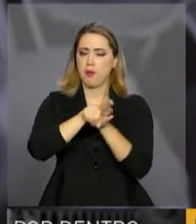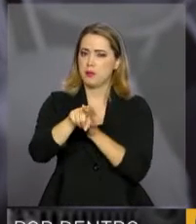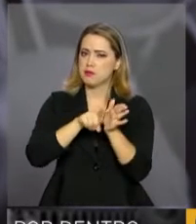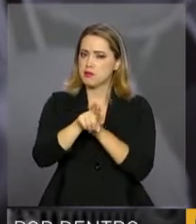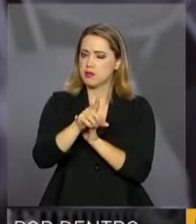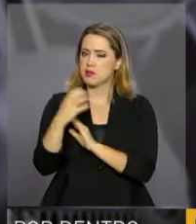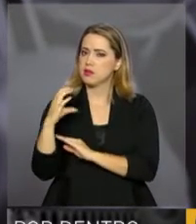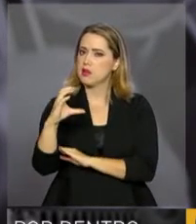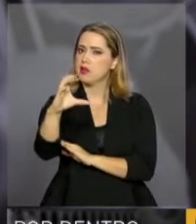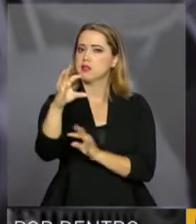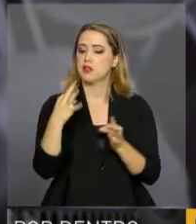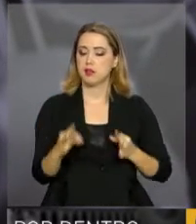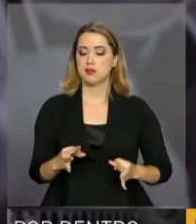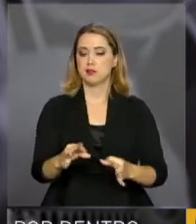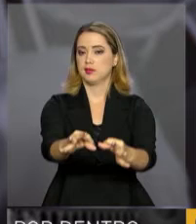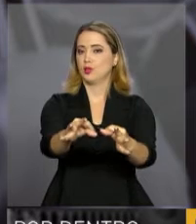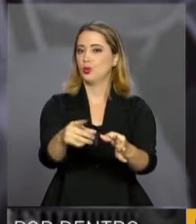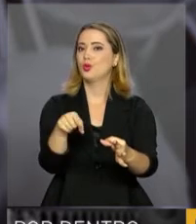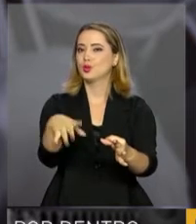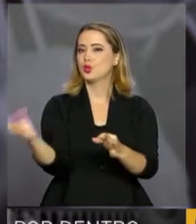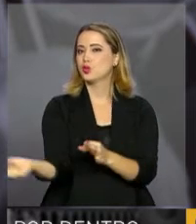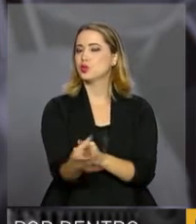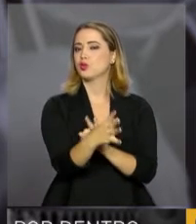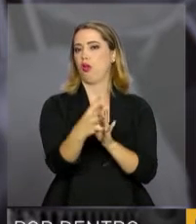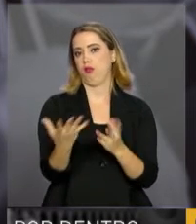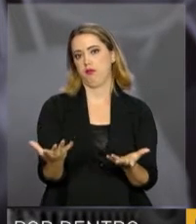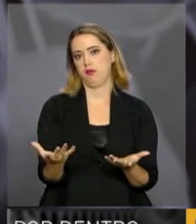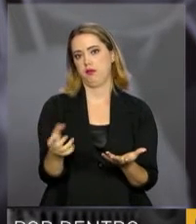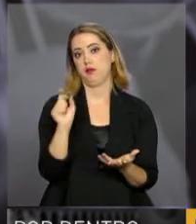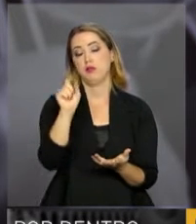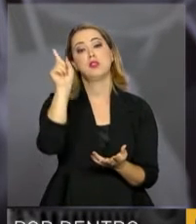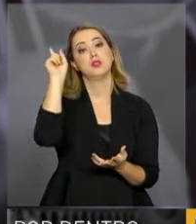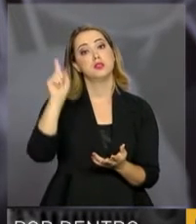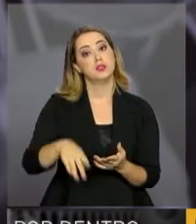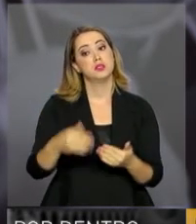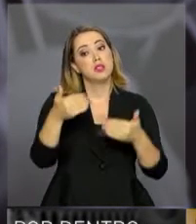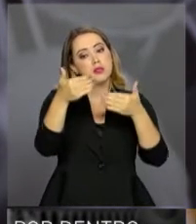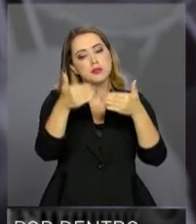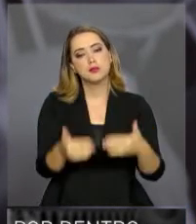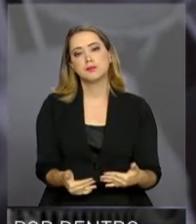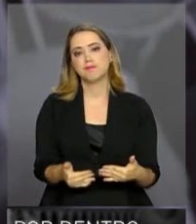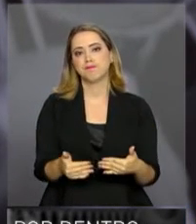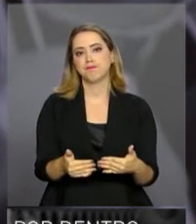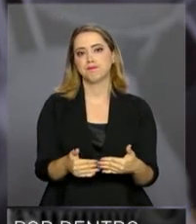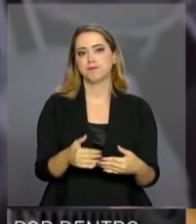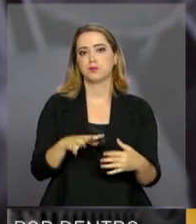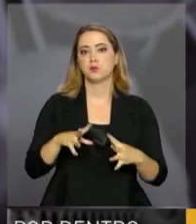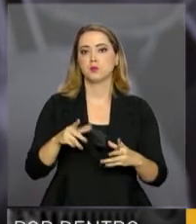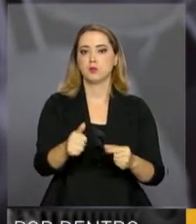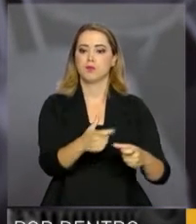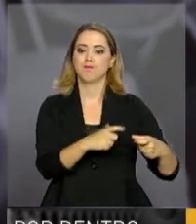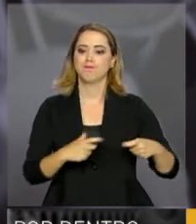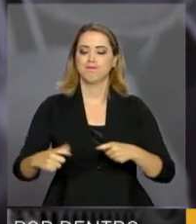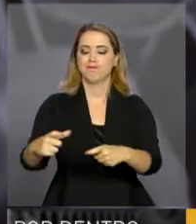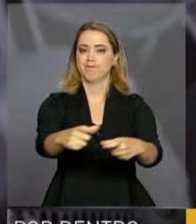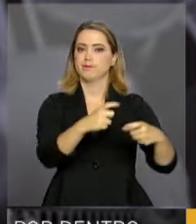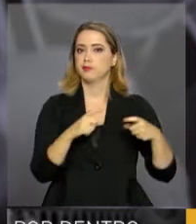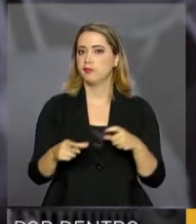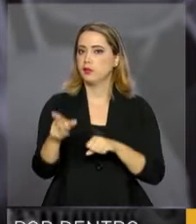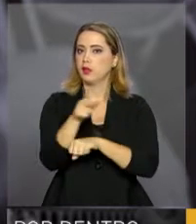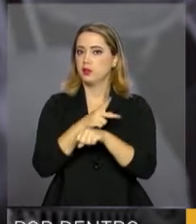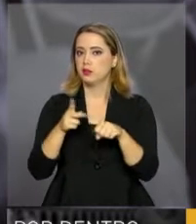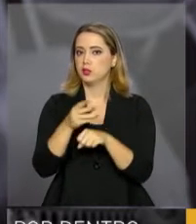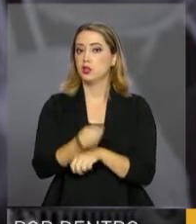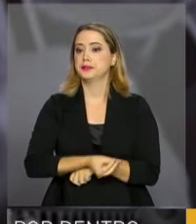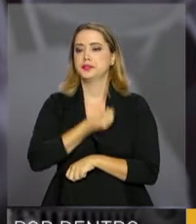a ciência, a tecnologia, a inovação, ela está presente em todos os cantos do país,